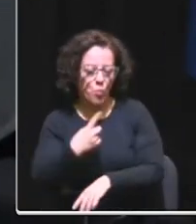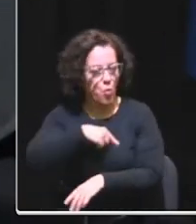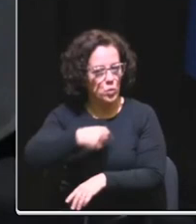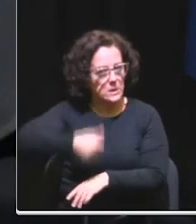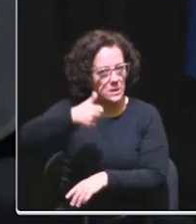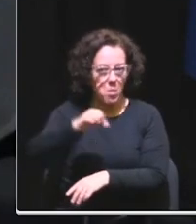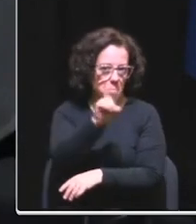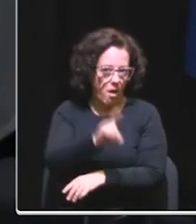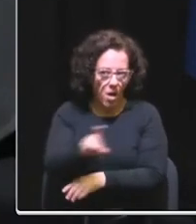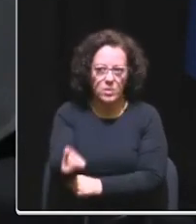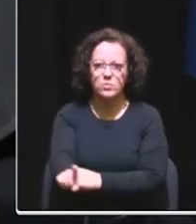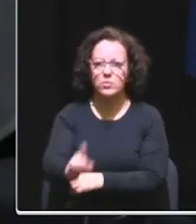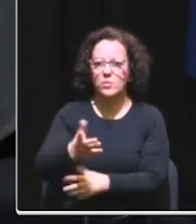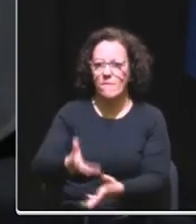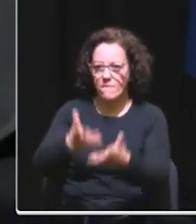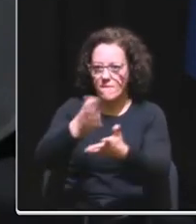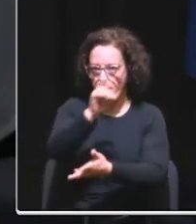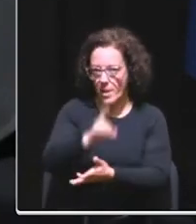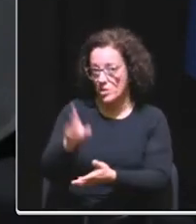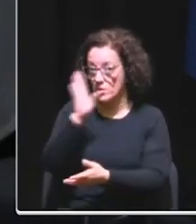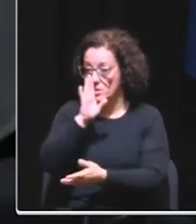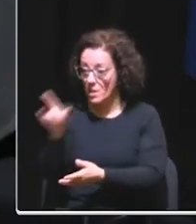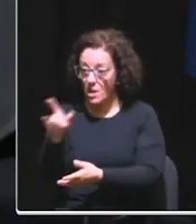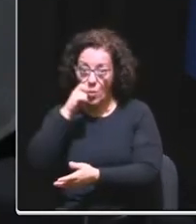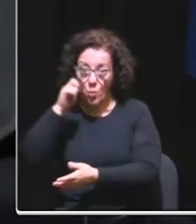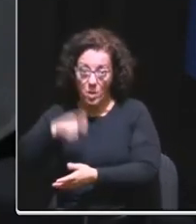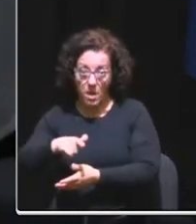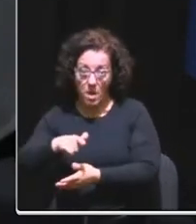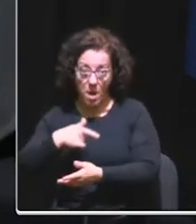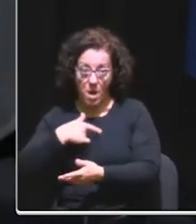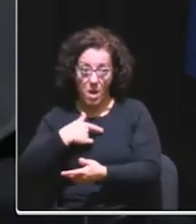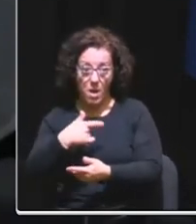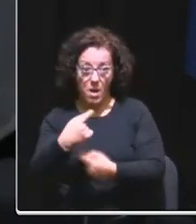possa haver paz, mas se a Ucrânia parar de lutar, vai desaparecer.